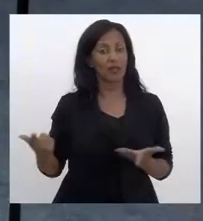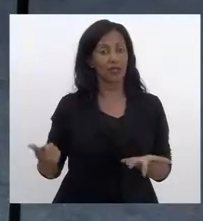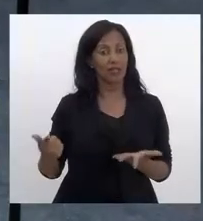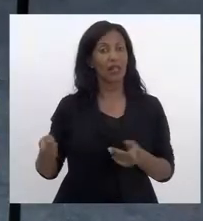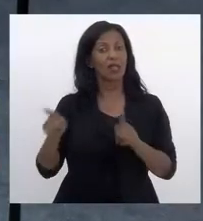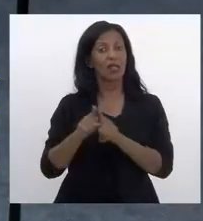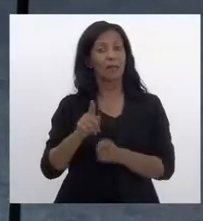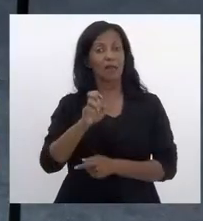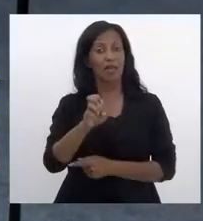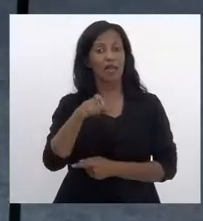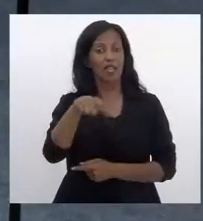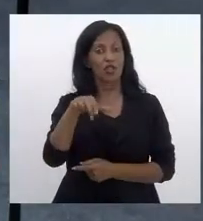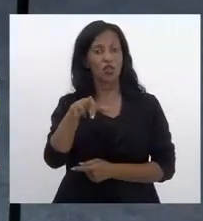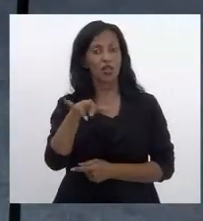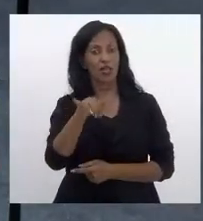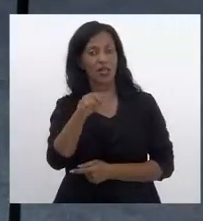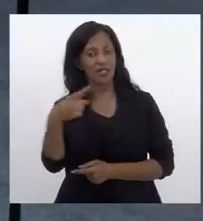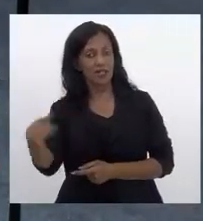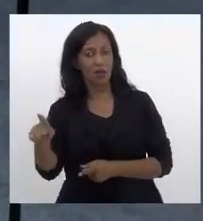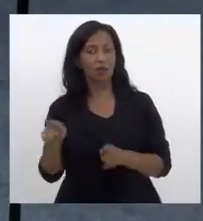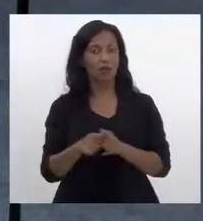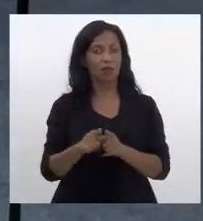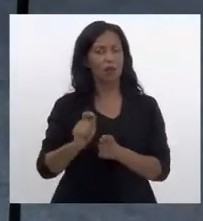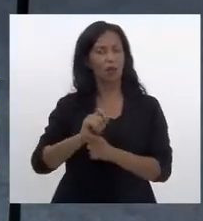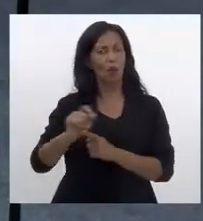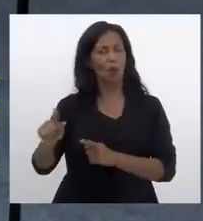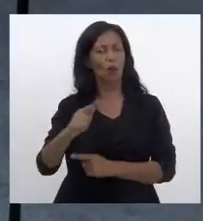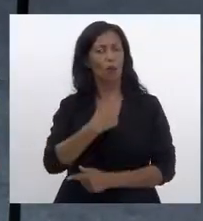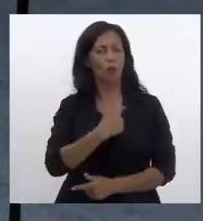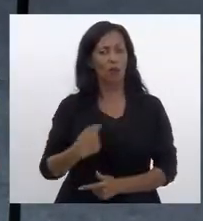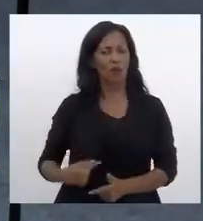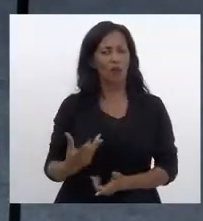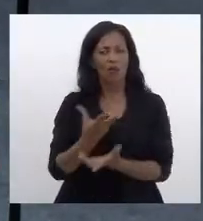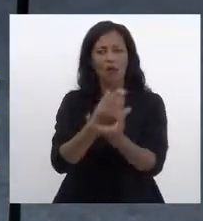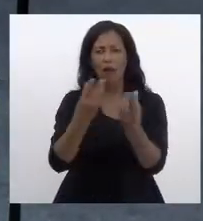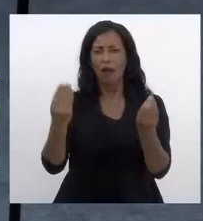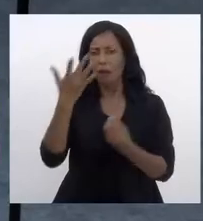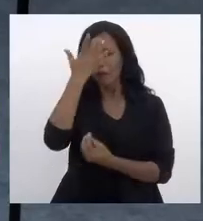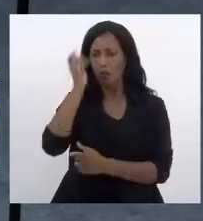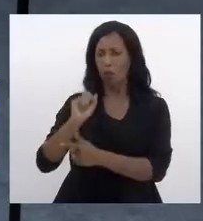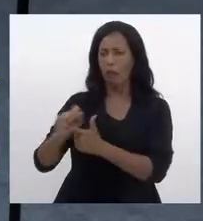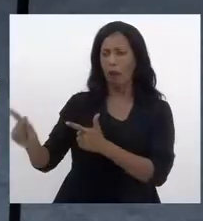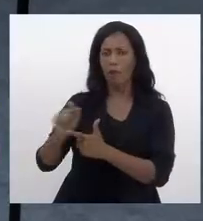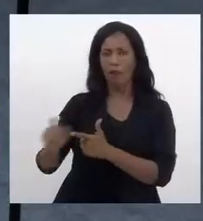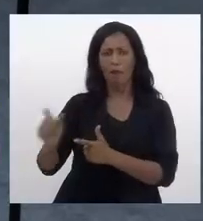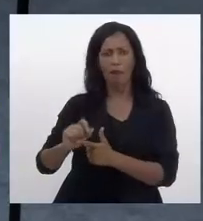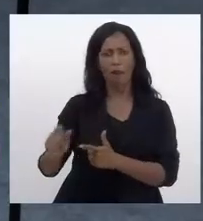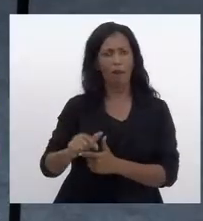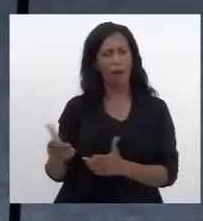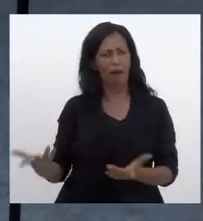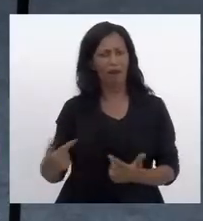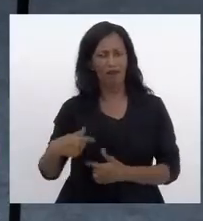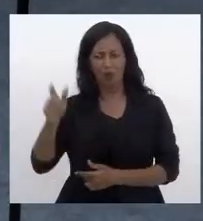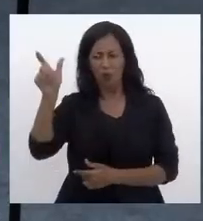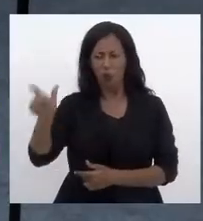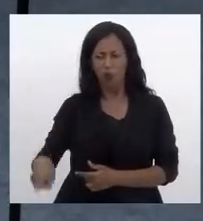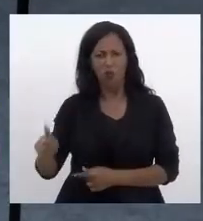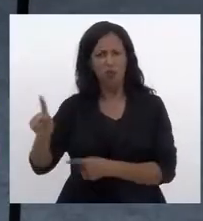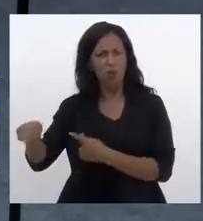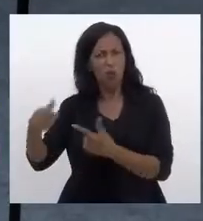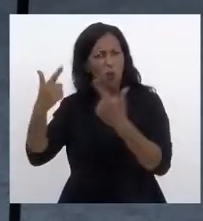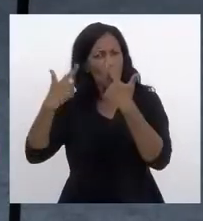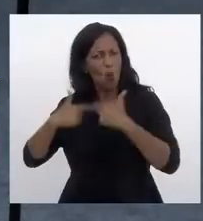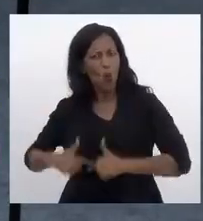também só será feita pelo governador. A gente acabará com essa quantidade de expulsos, muitas vezes que foram inocentados